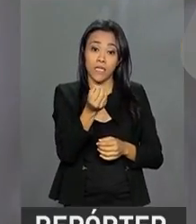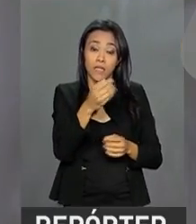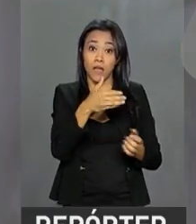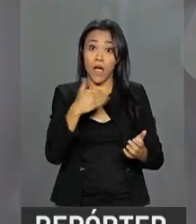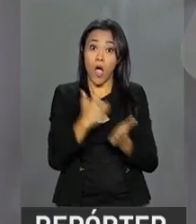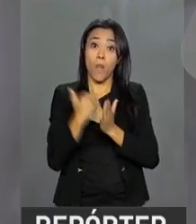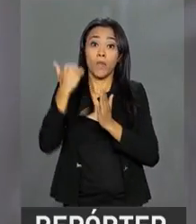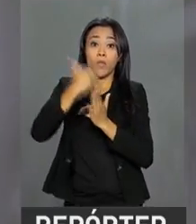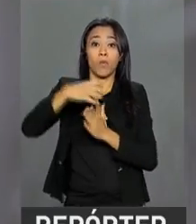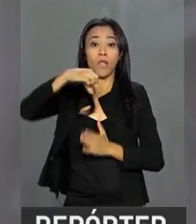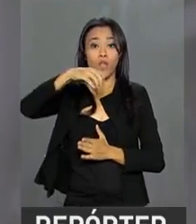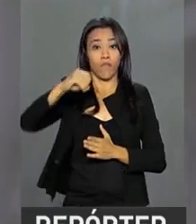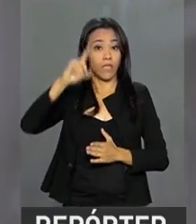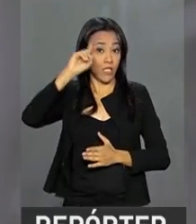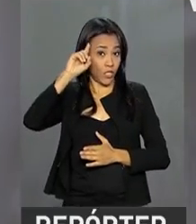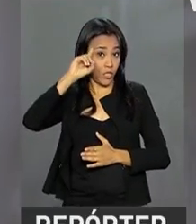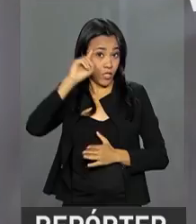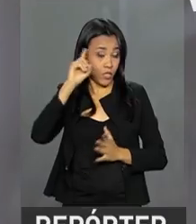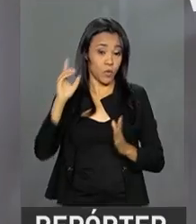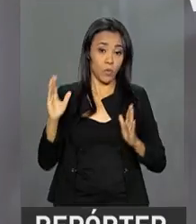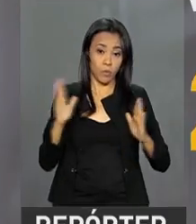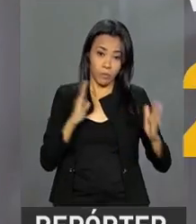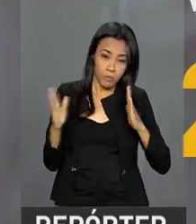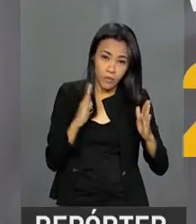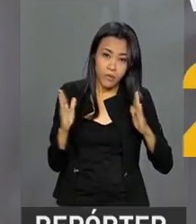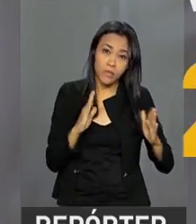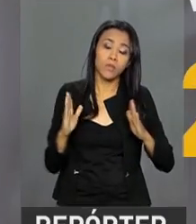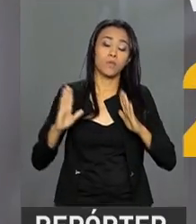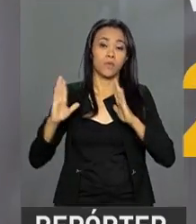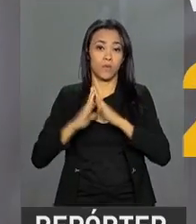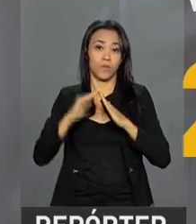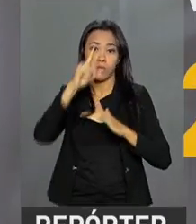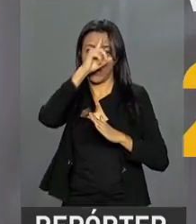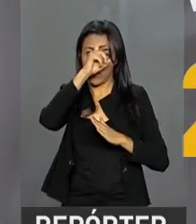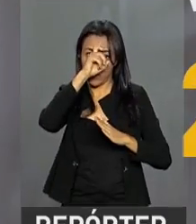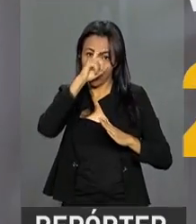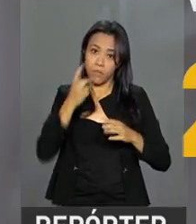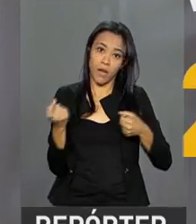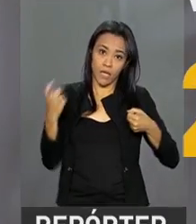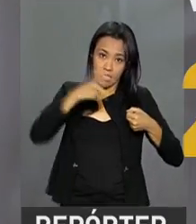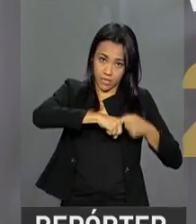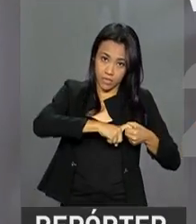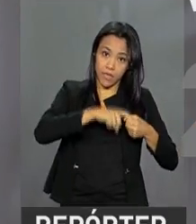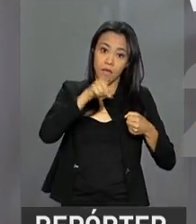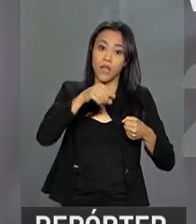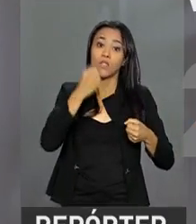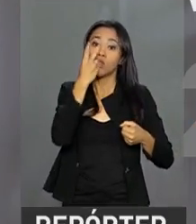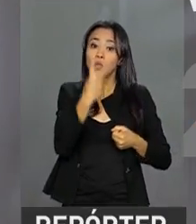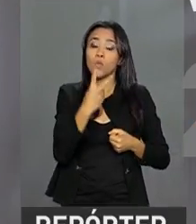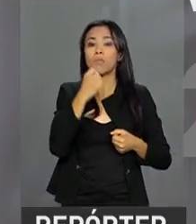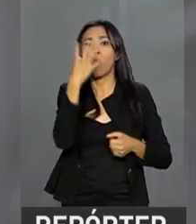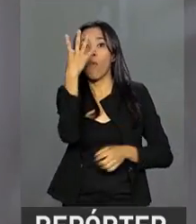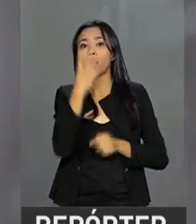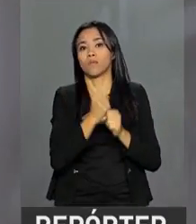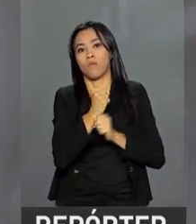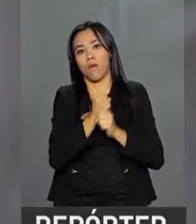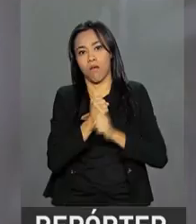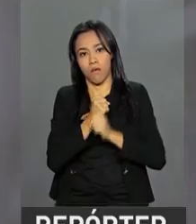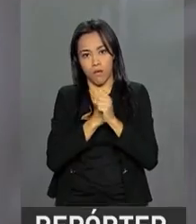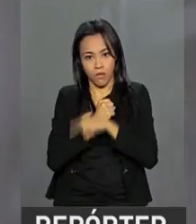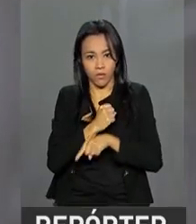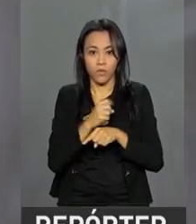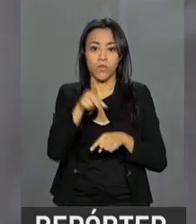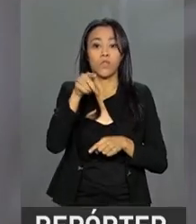dias o tempo de credenciamento dos laboratórios também aumentou de dois para quatro anos os laboratórios